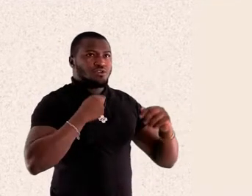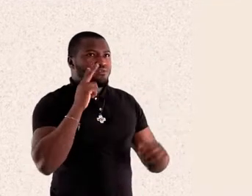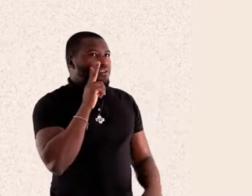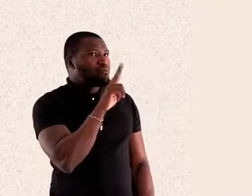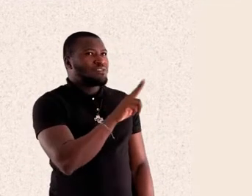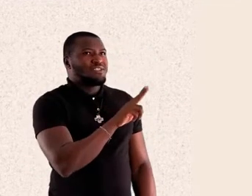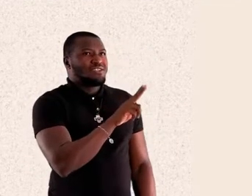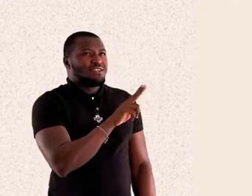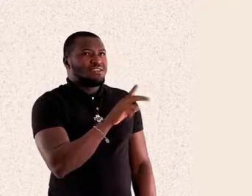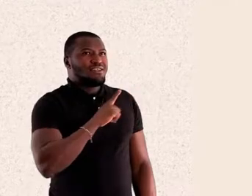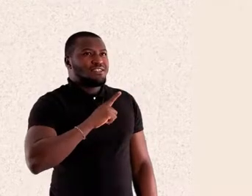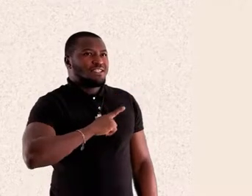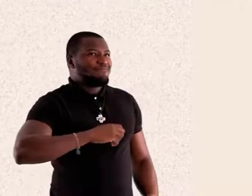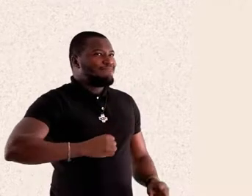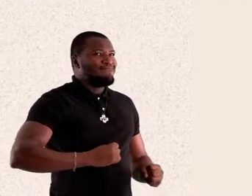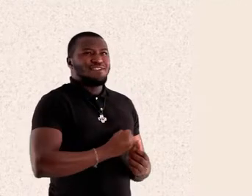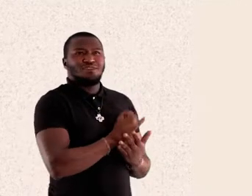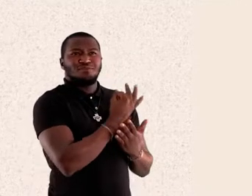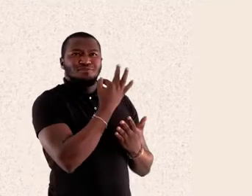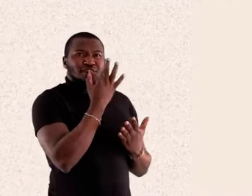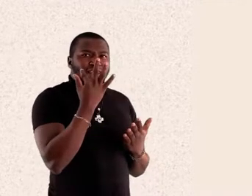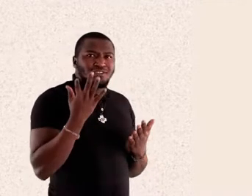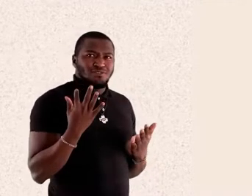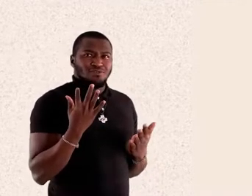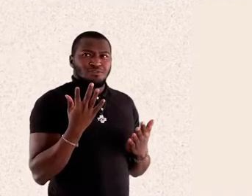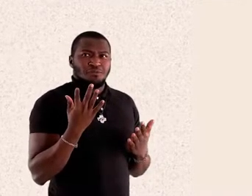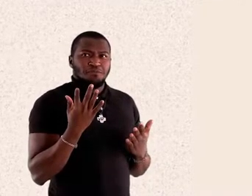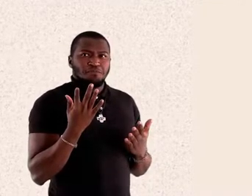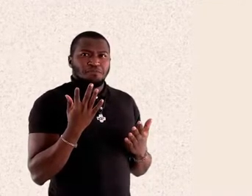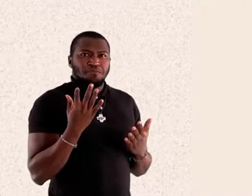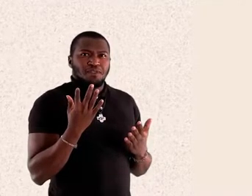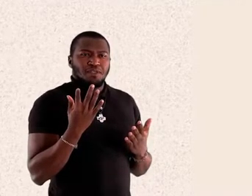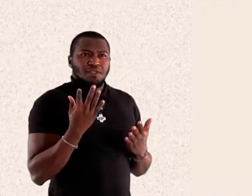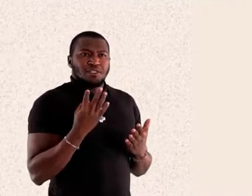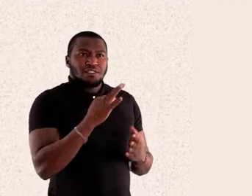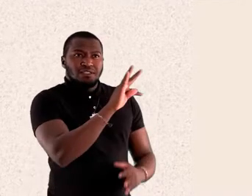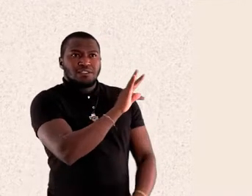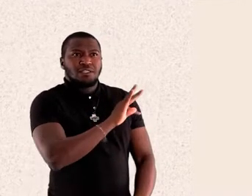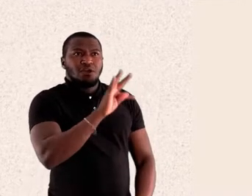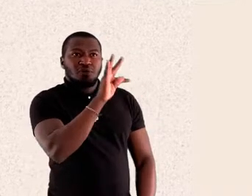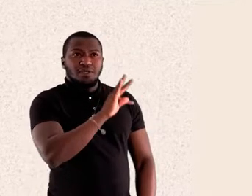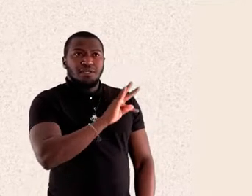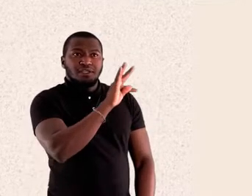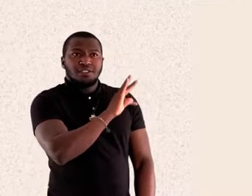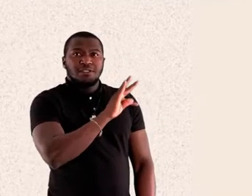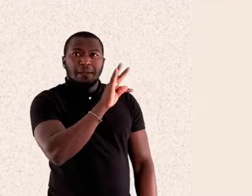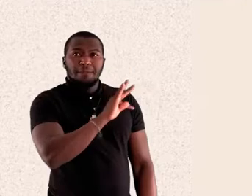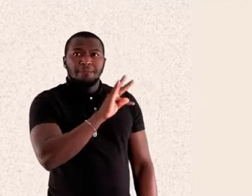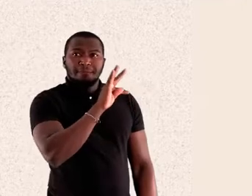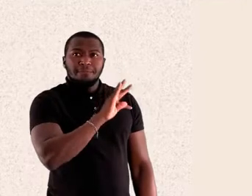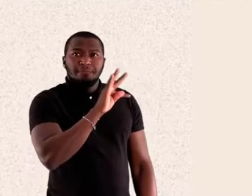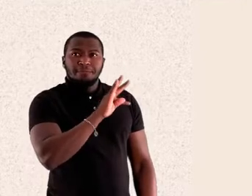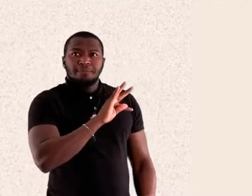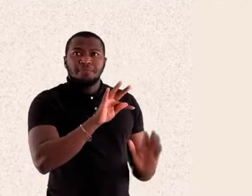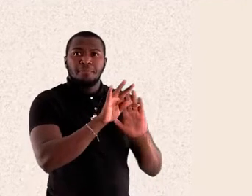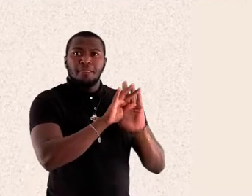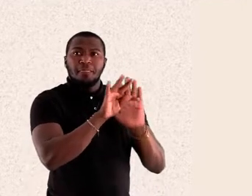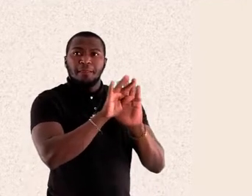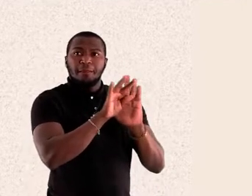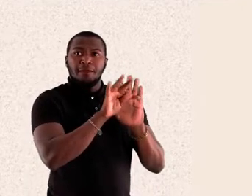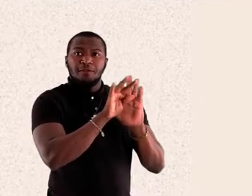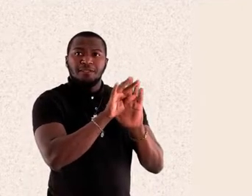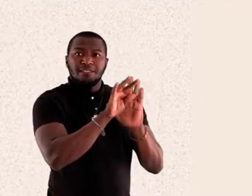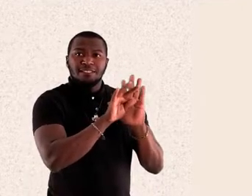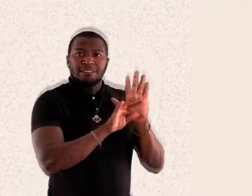mas existem diversas teorias a respeito de quais são as reais Quais foram as reais vantagens competitivas do homens